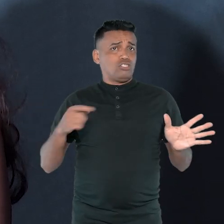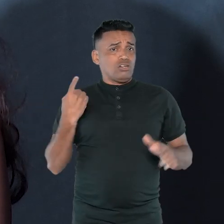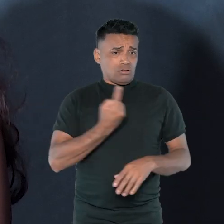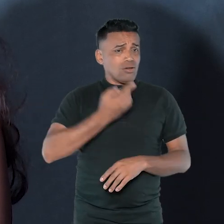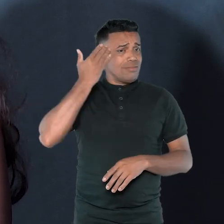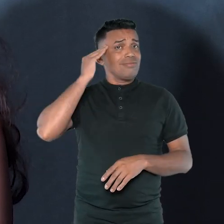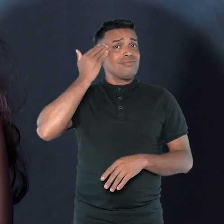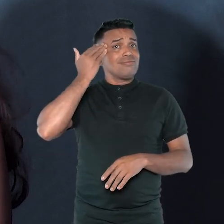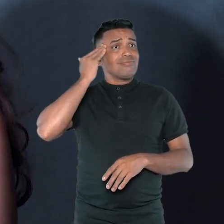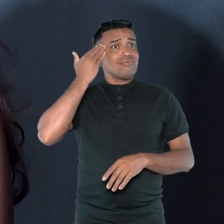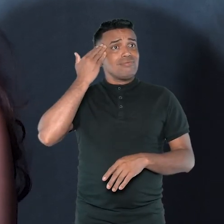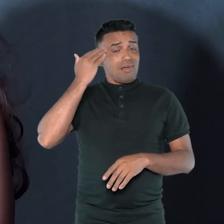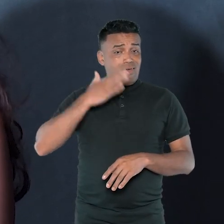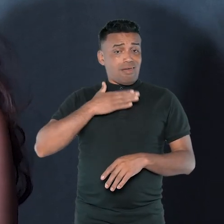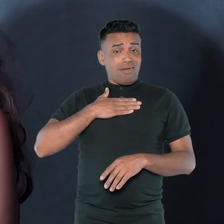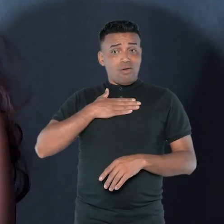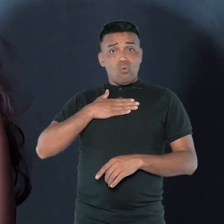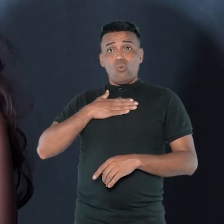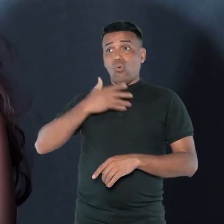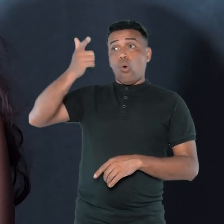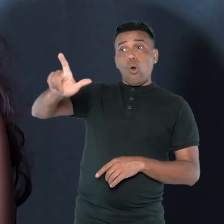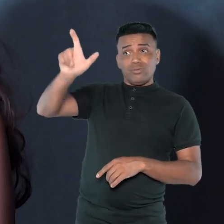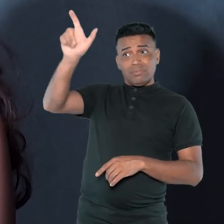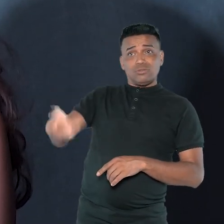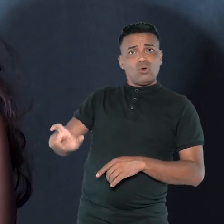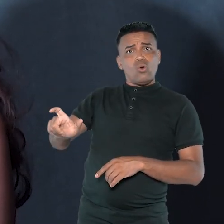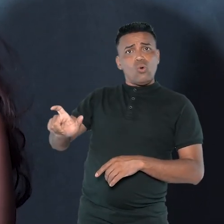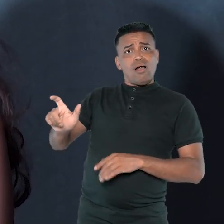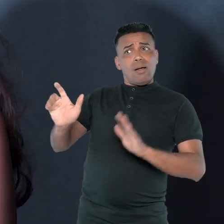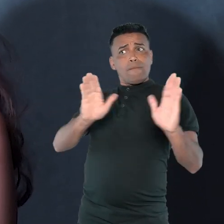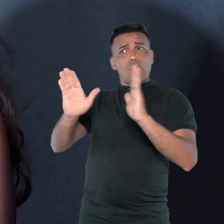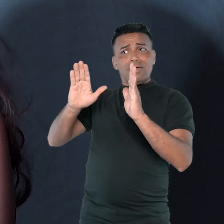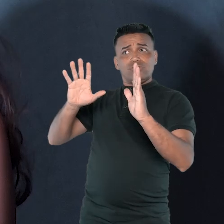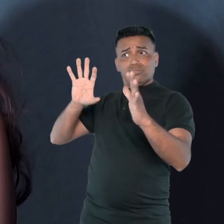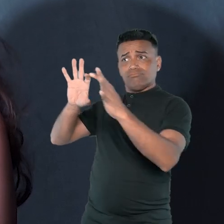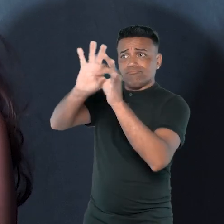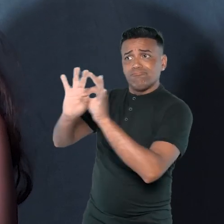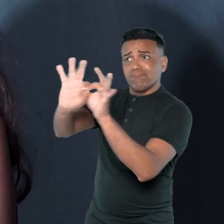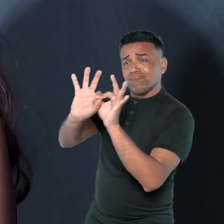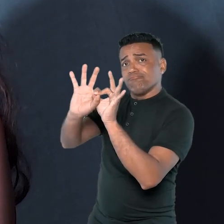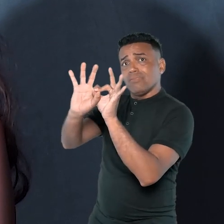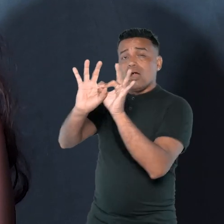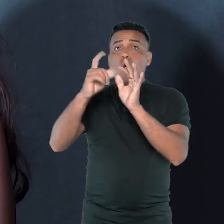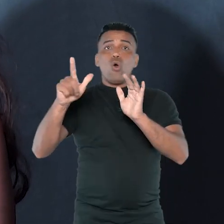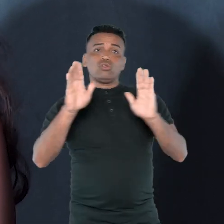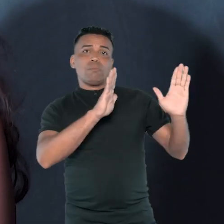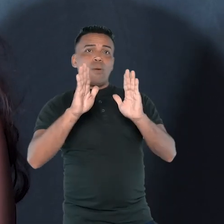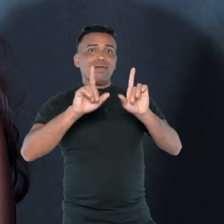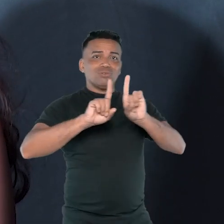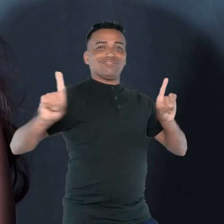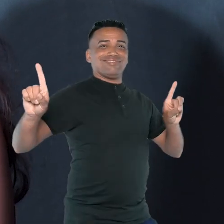que eu e o outro, e em momentos a gente se confunde, em outros momentos a gente está numa